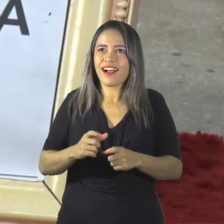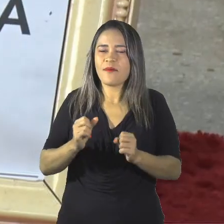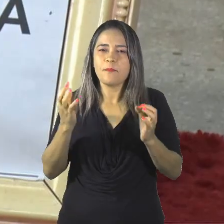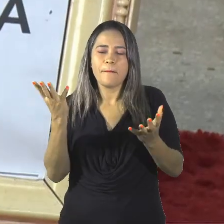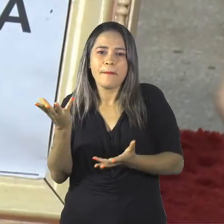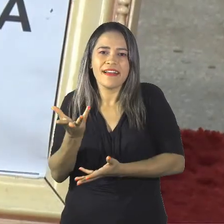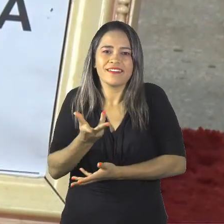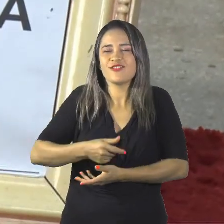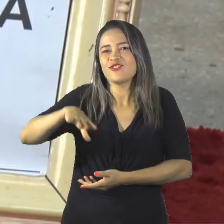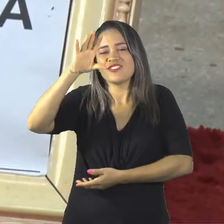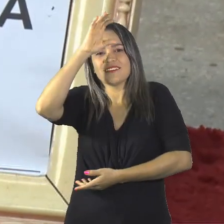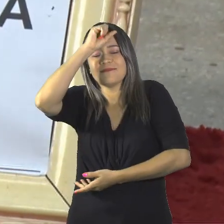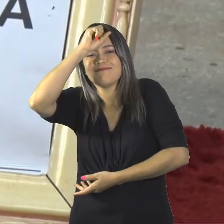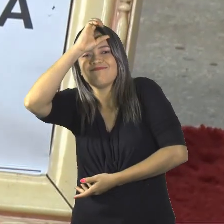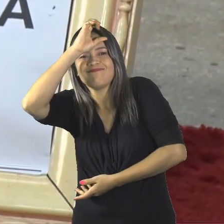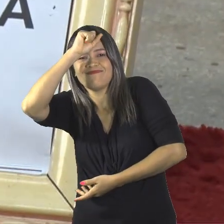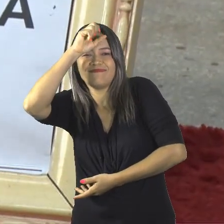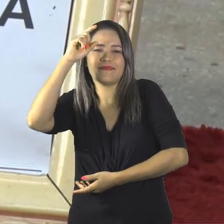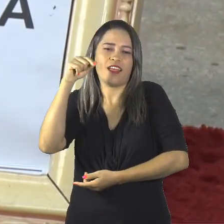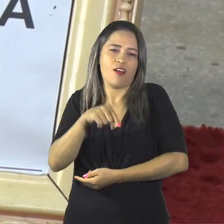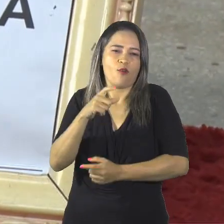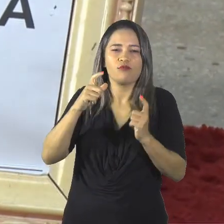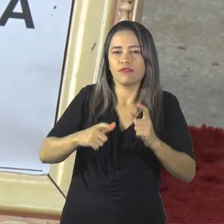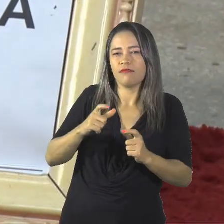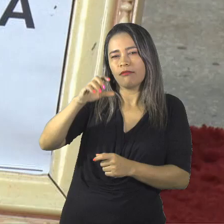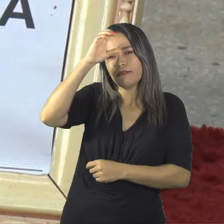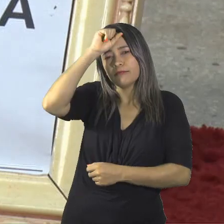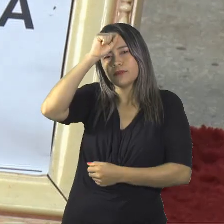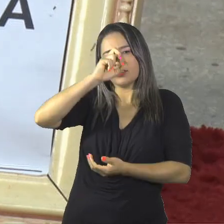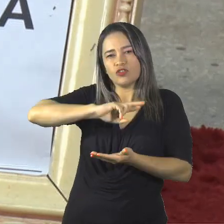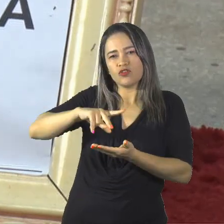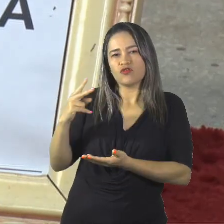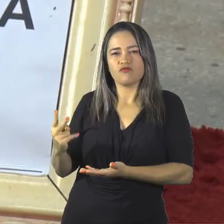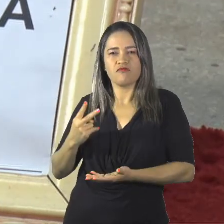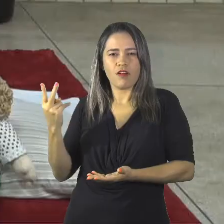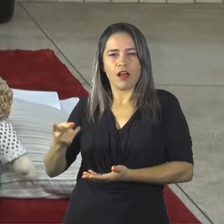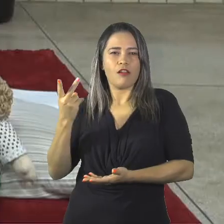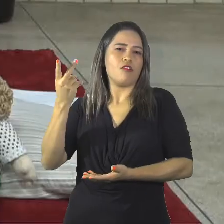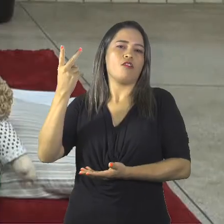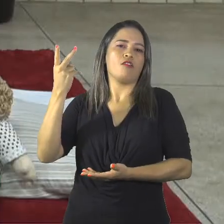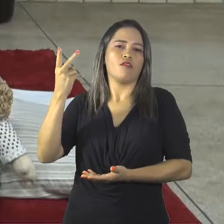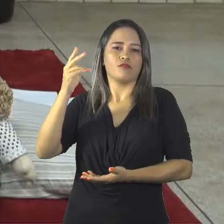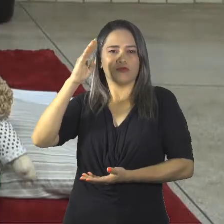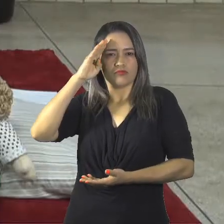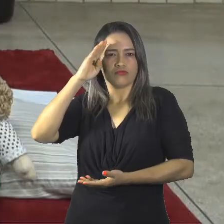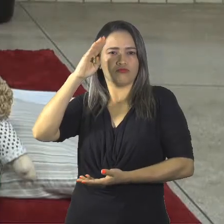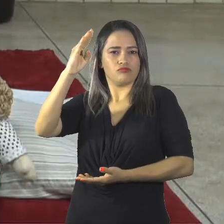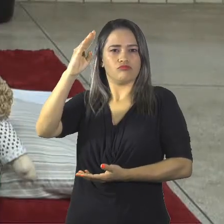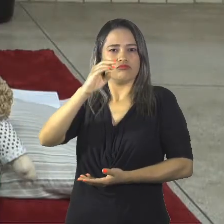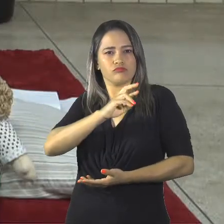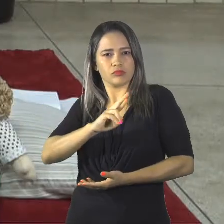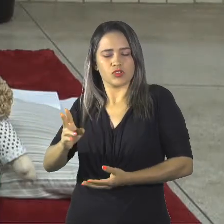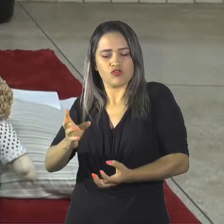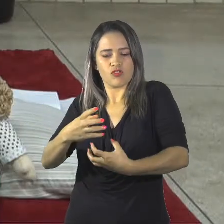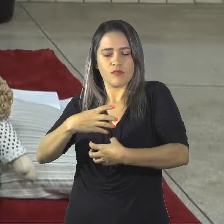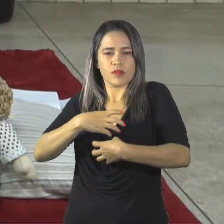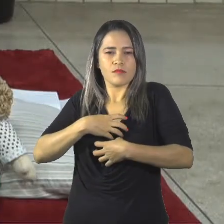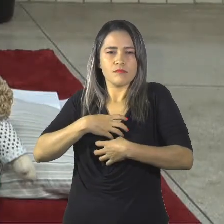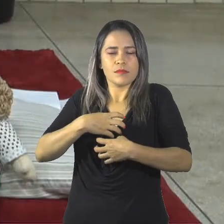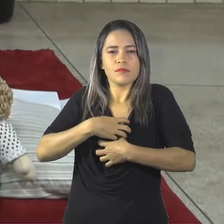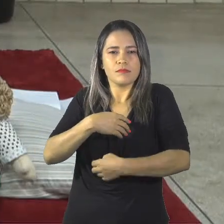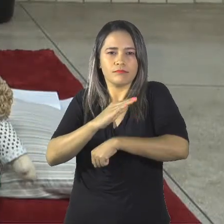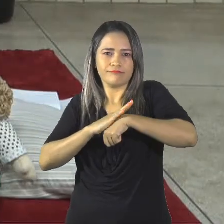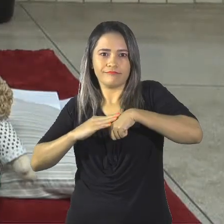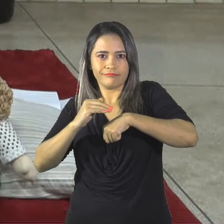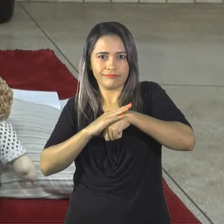de aprendizado, é onde ela vai aprender novos valores, os seus princípios, é onde ela vai encontrar o afeto, o carinho,